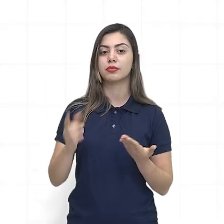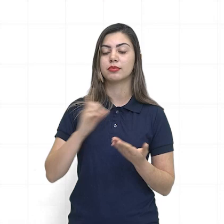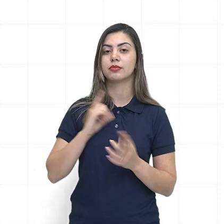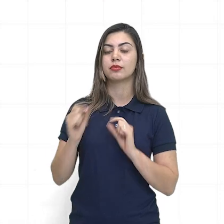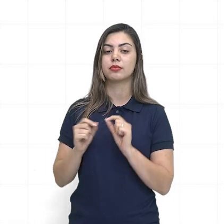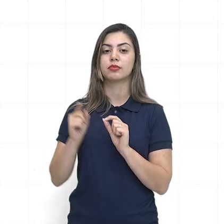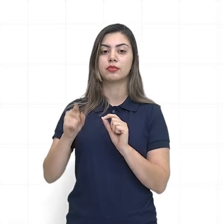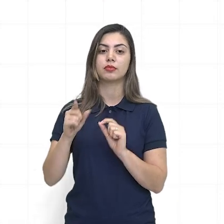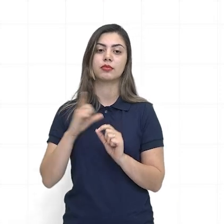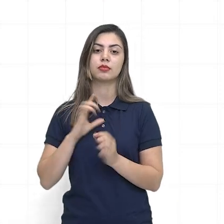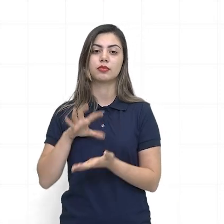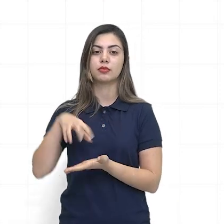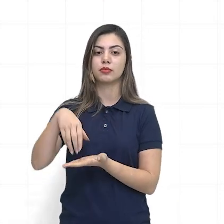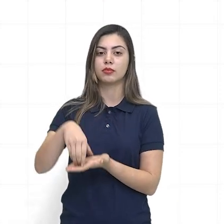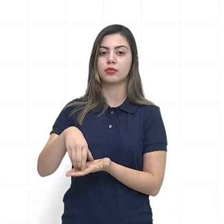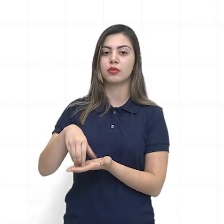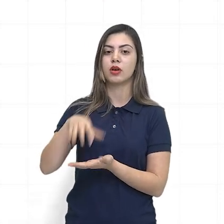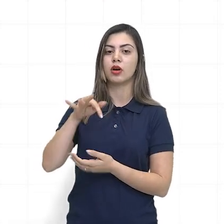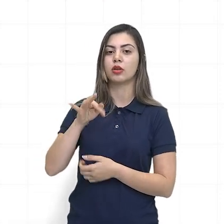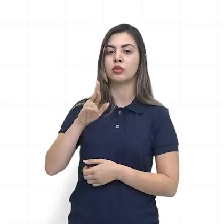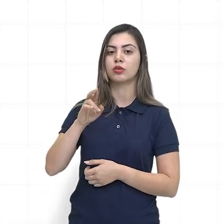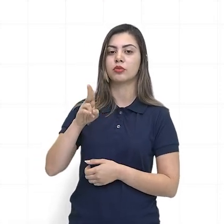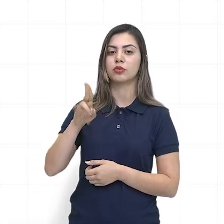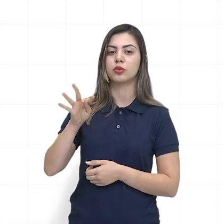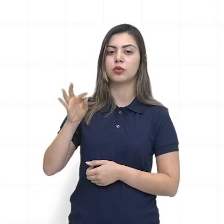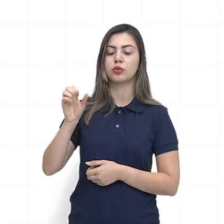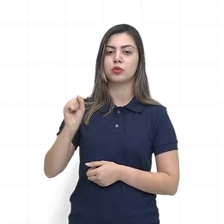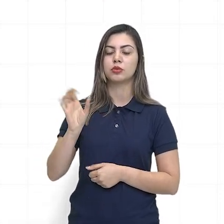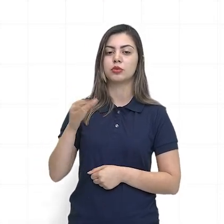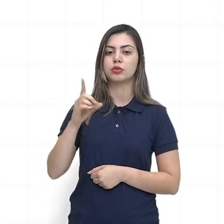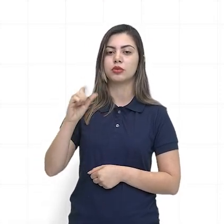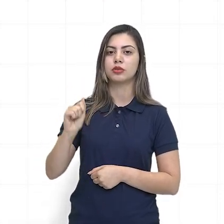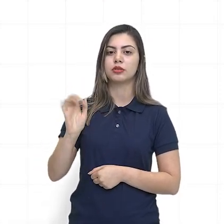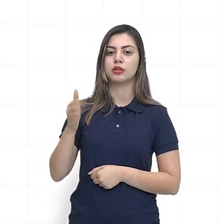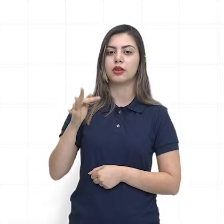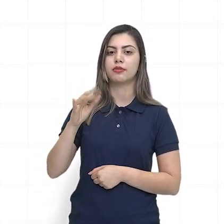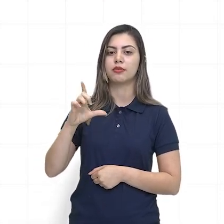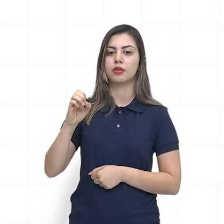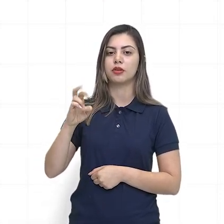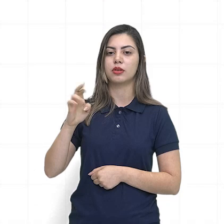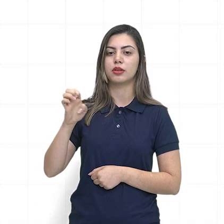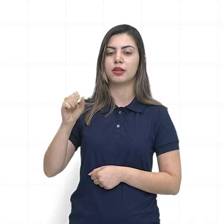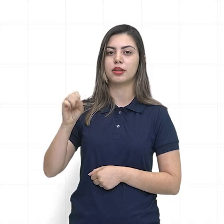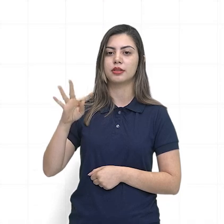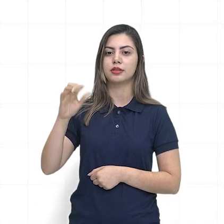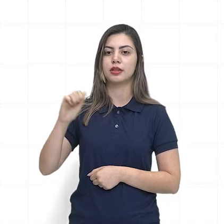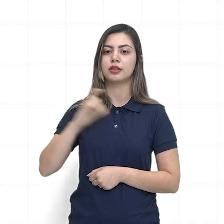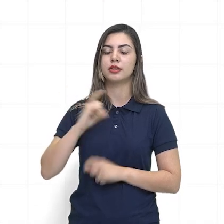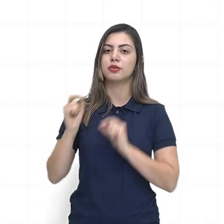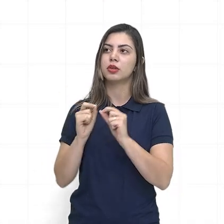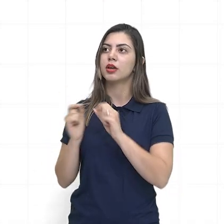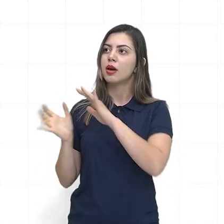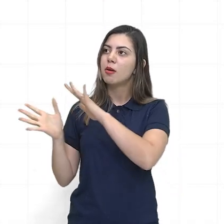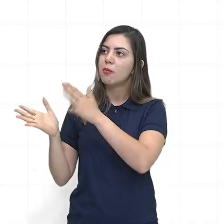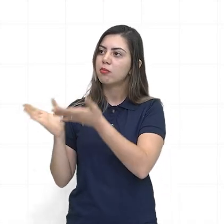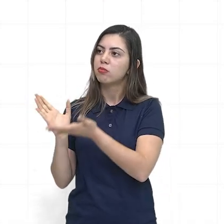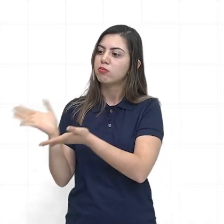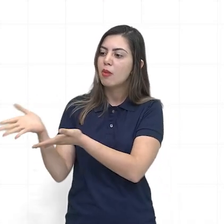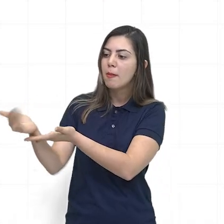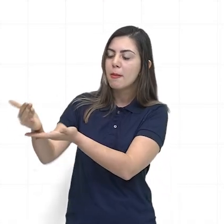cooperativa Frutos da Floresta colheu 600 tucumãs e